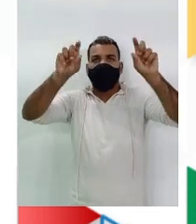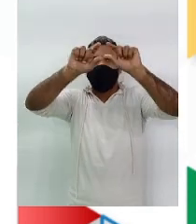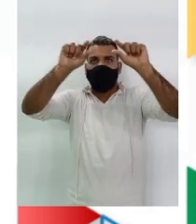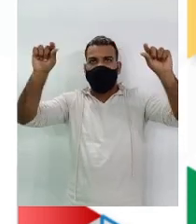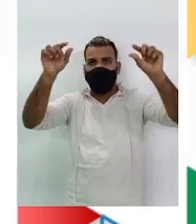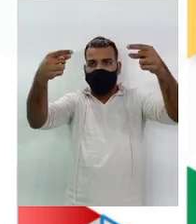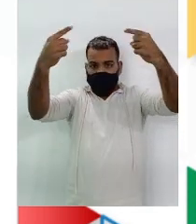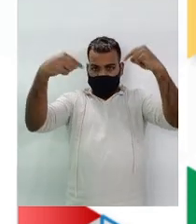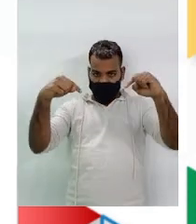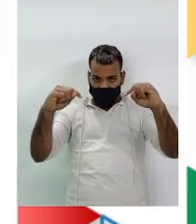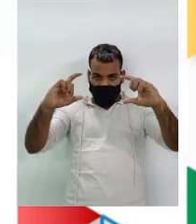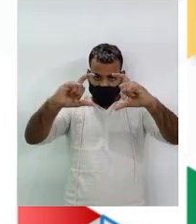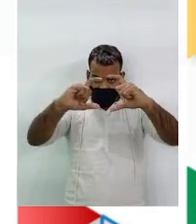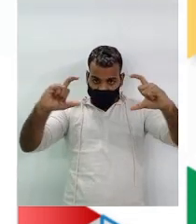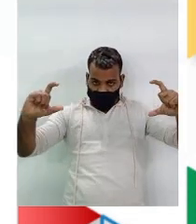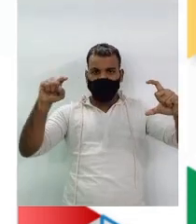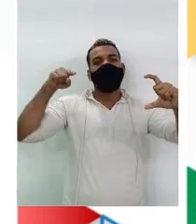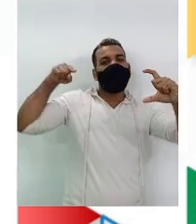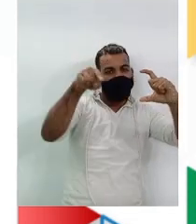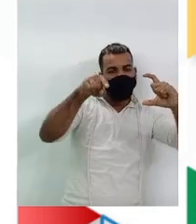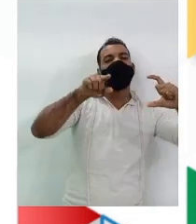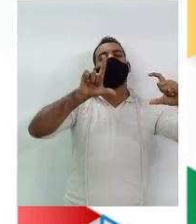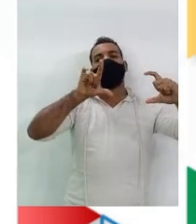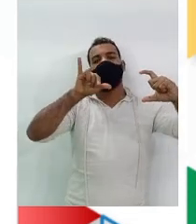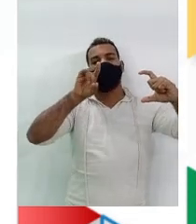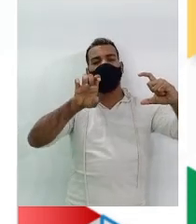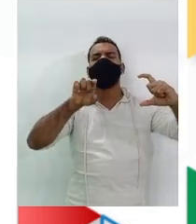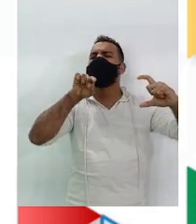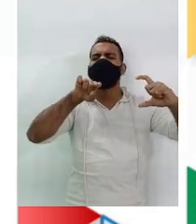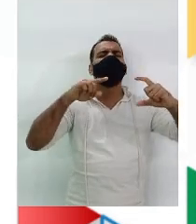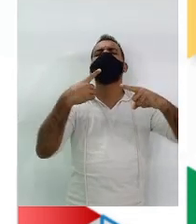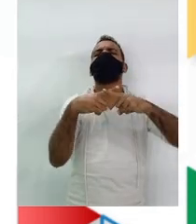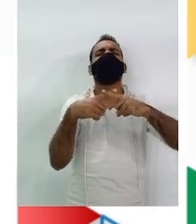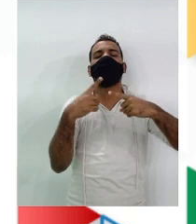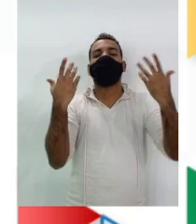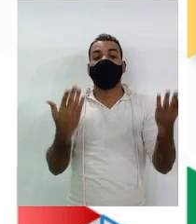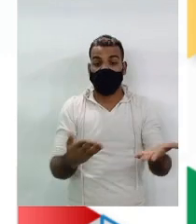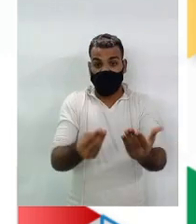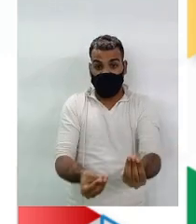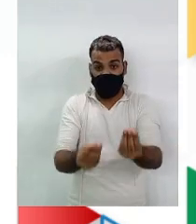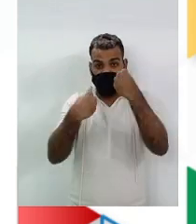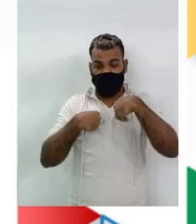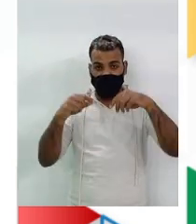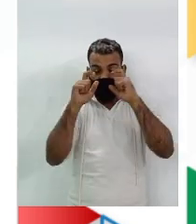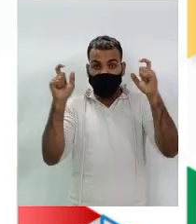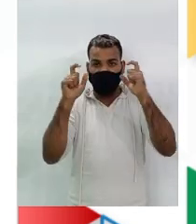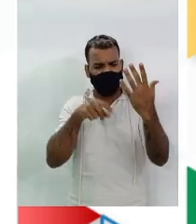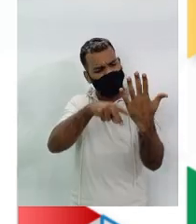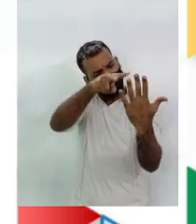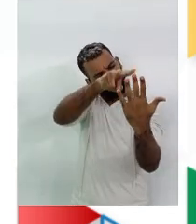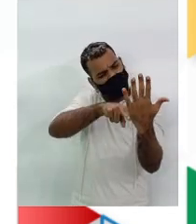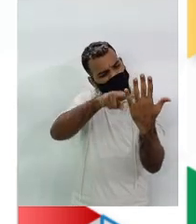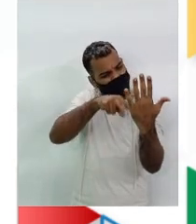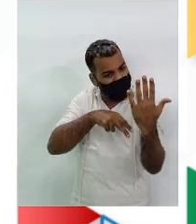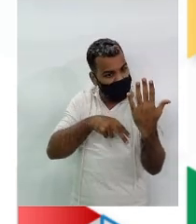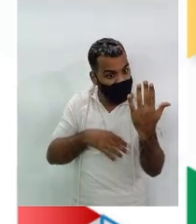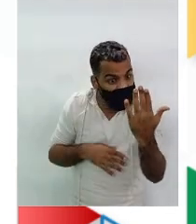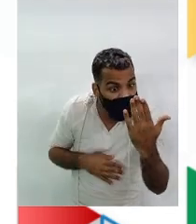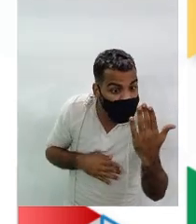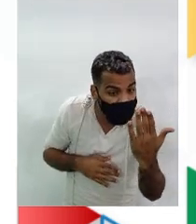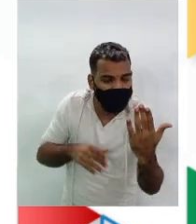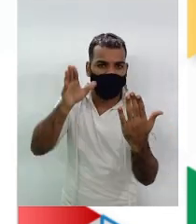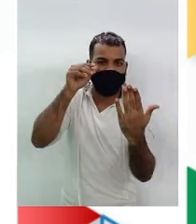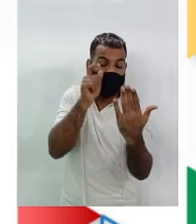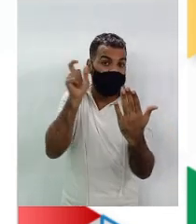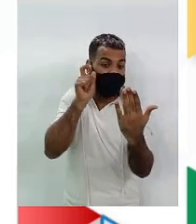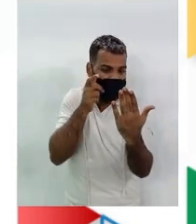uma revista, geralmente um jornal, que vai impactar, fazer com que o seu leitor, o leitor busque, se interesse